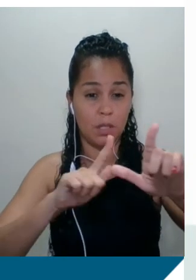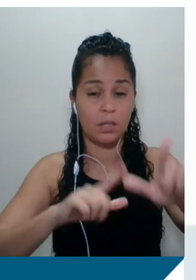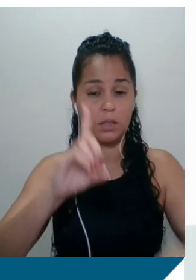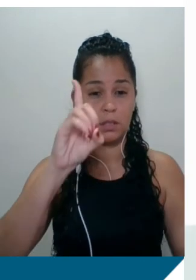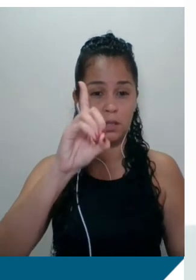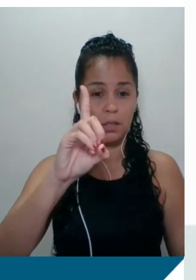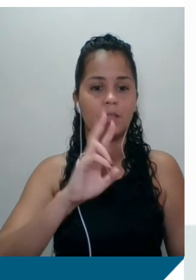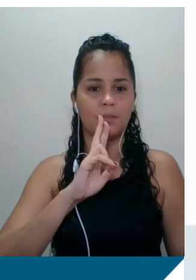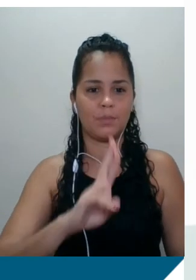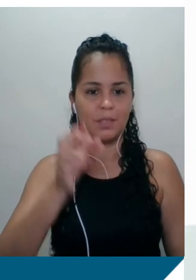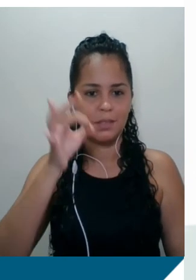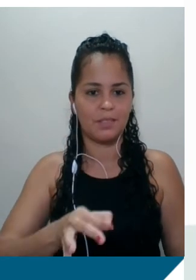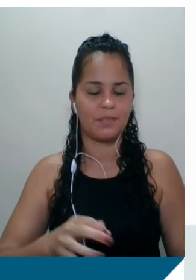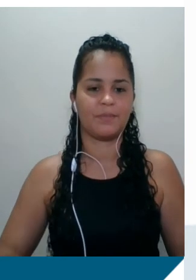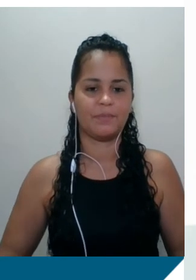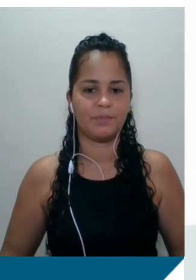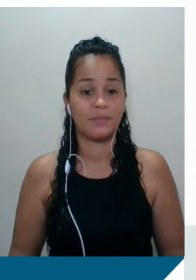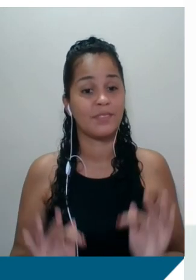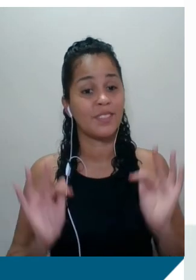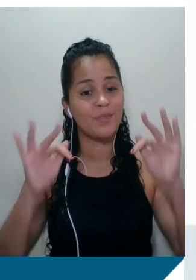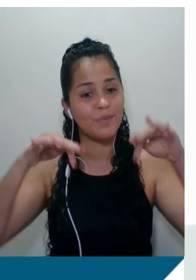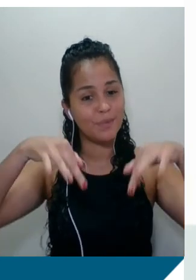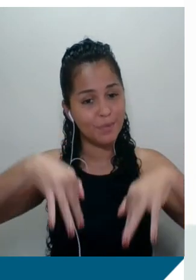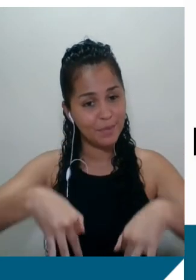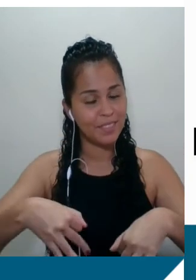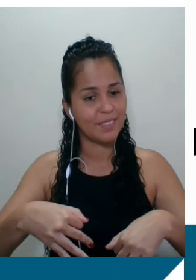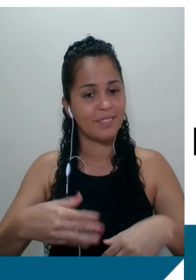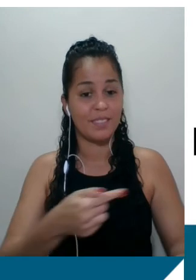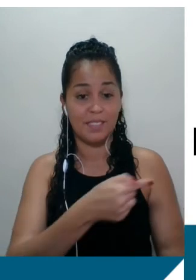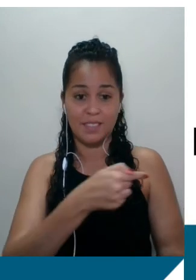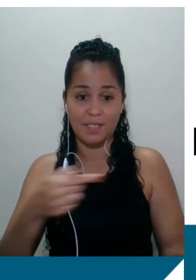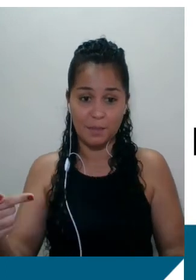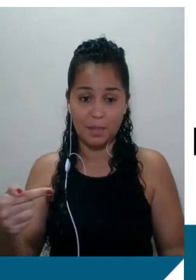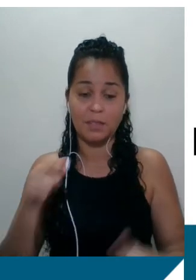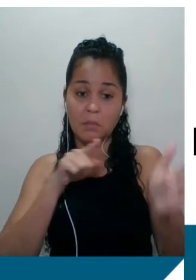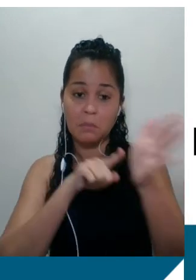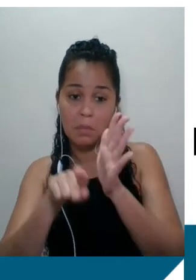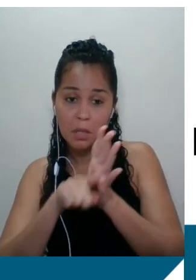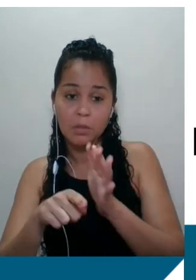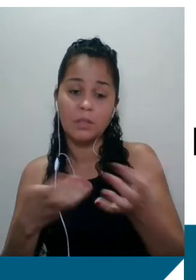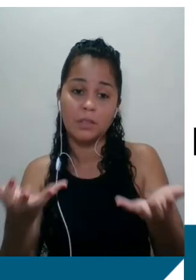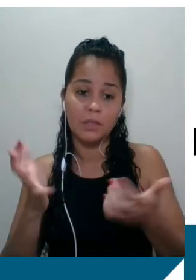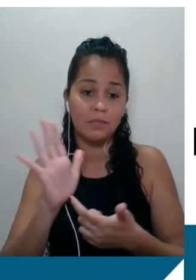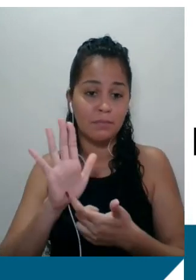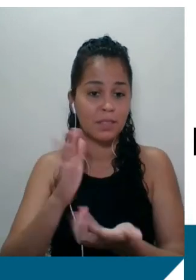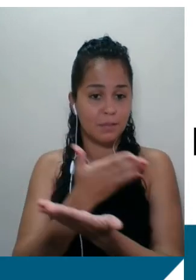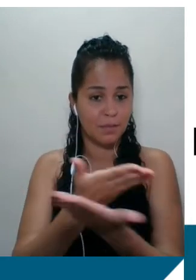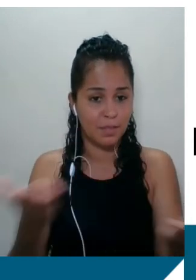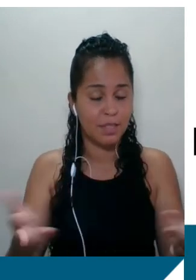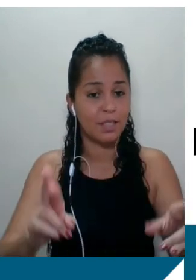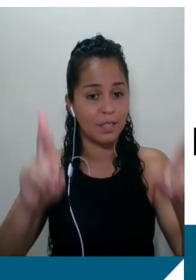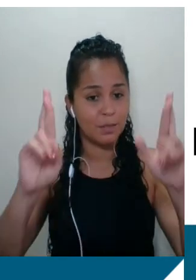Beleza, pessoal? Então, item D é a resposta. Então é isso, pessoal. É isso por essa